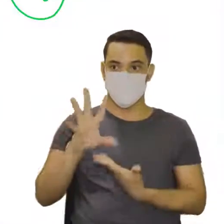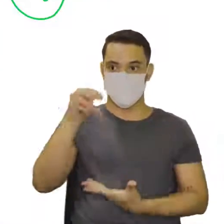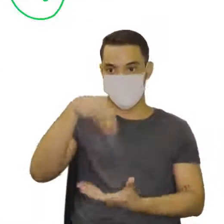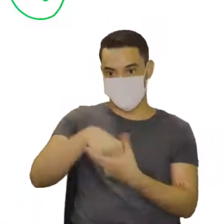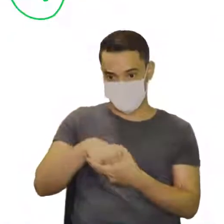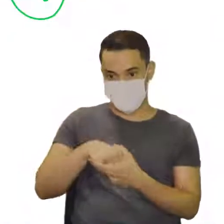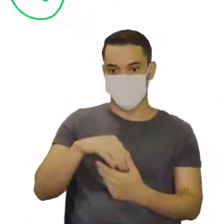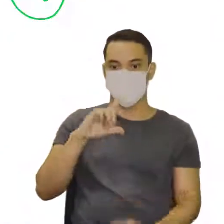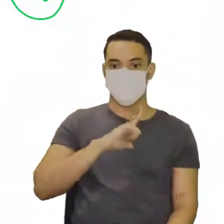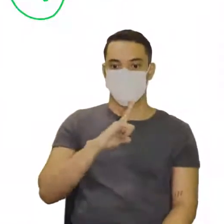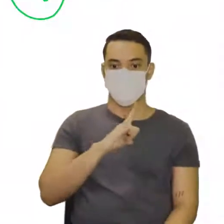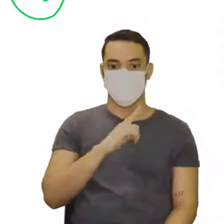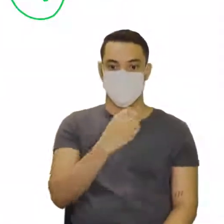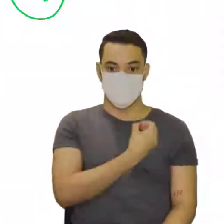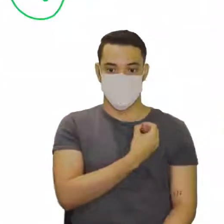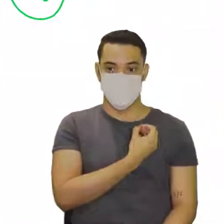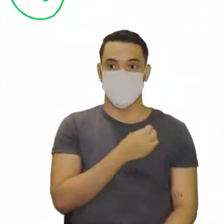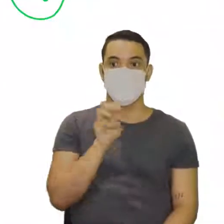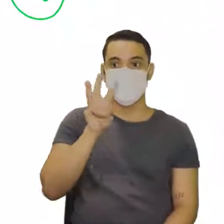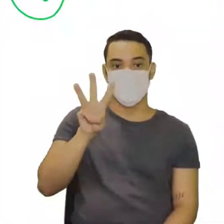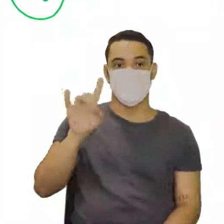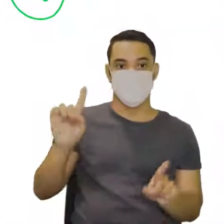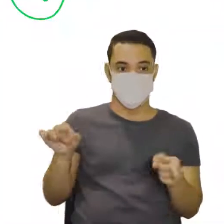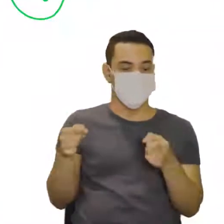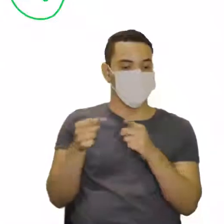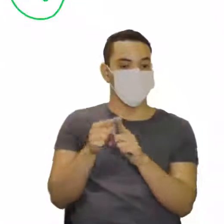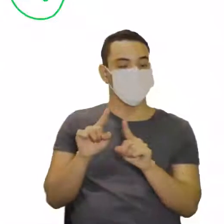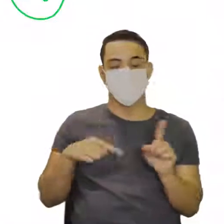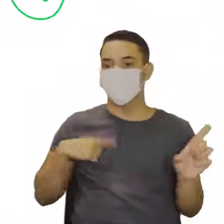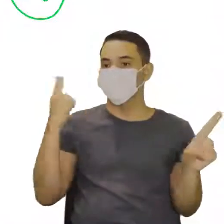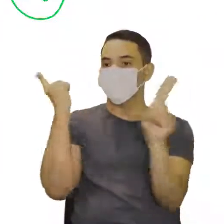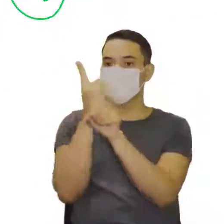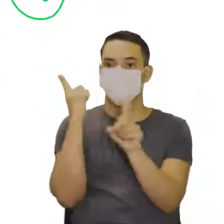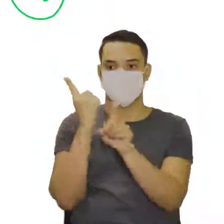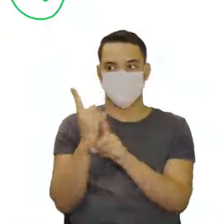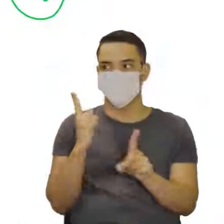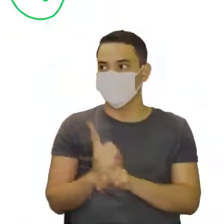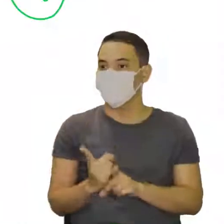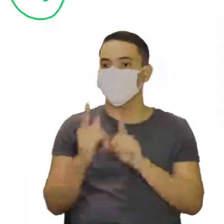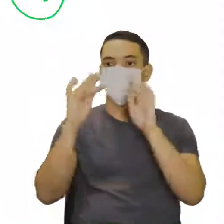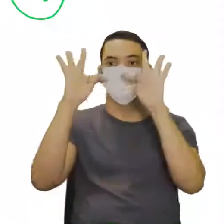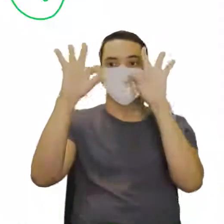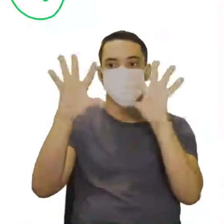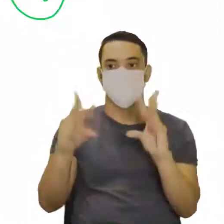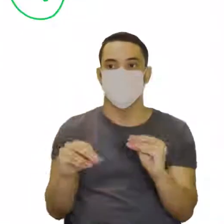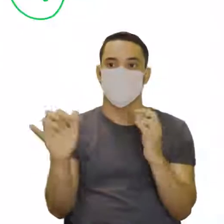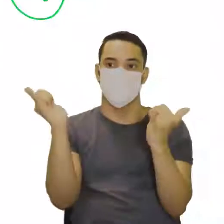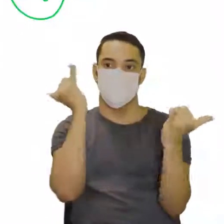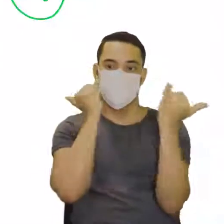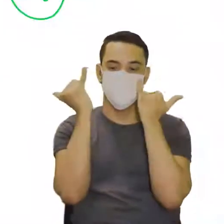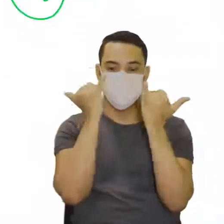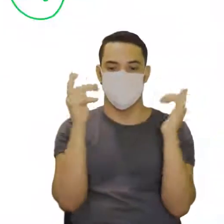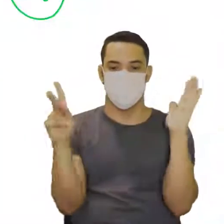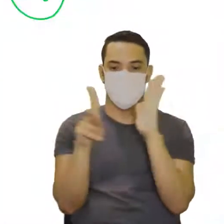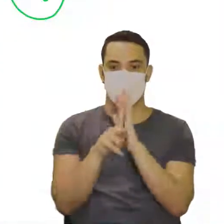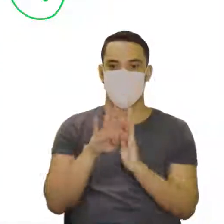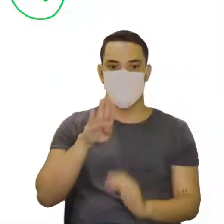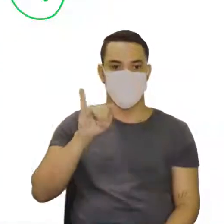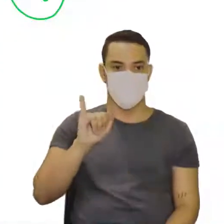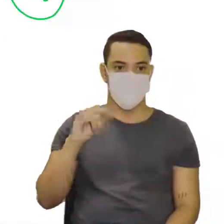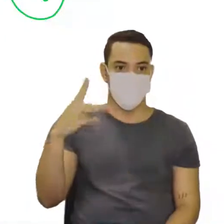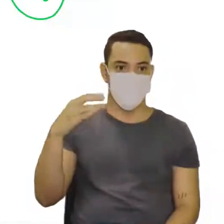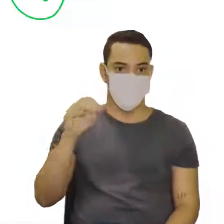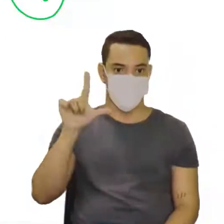que vale 3 ohms. Então, nós achamos basicamente todos os dados do nosso bipolo,